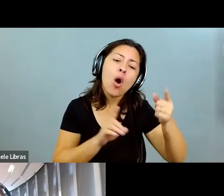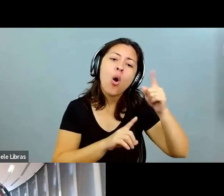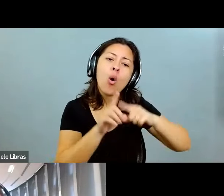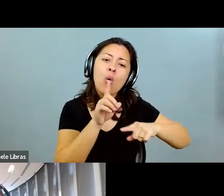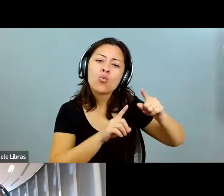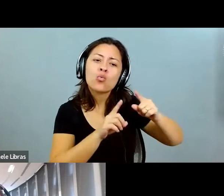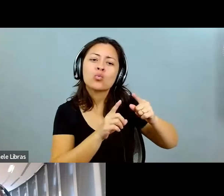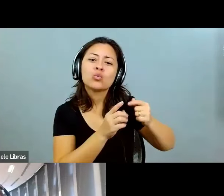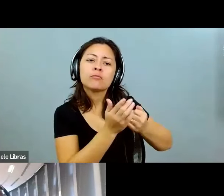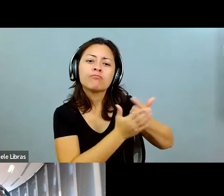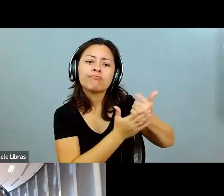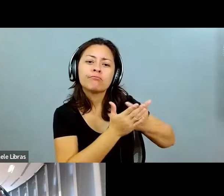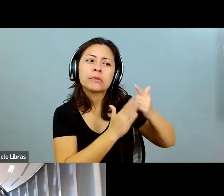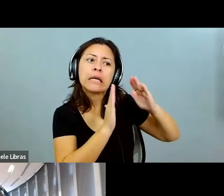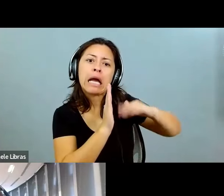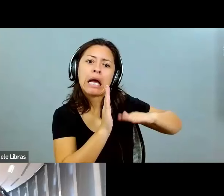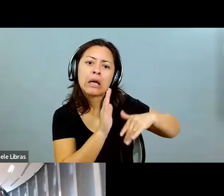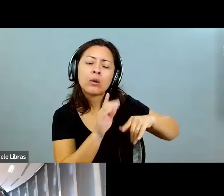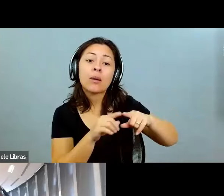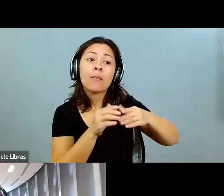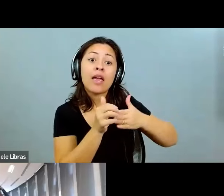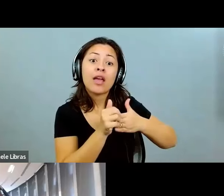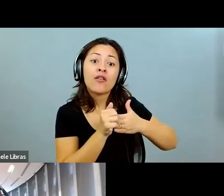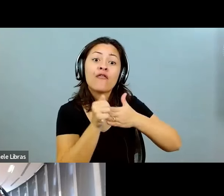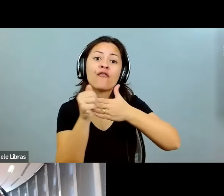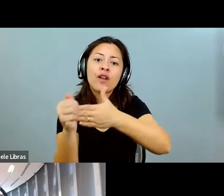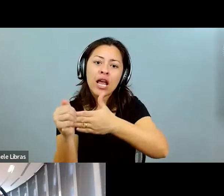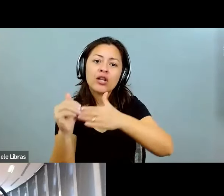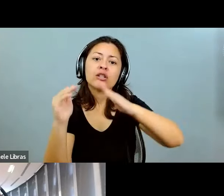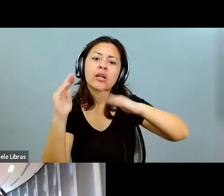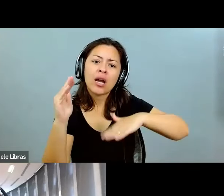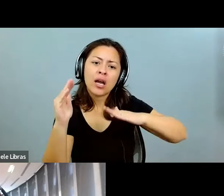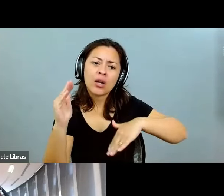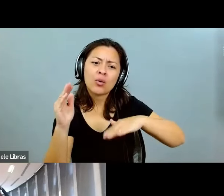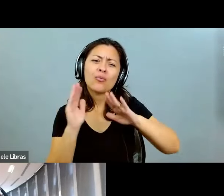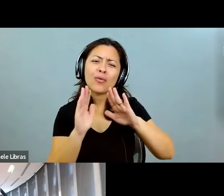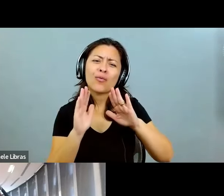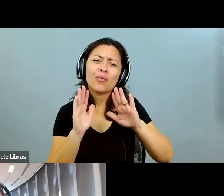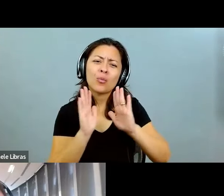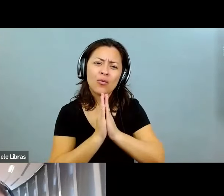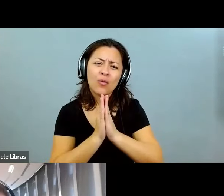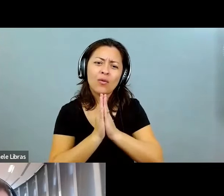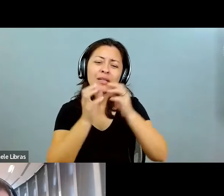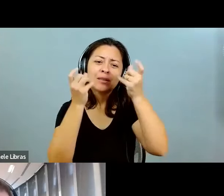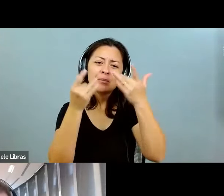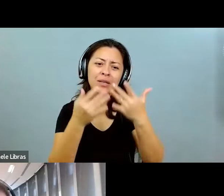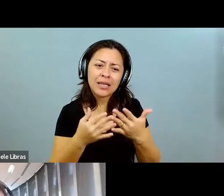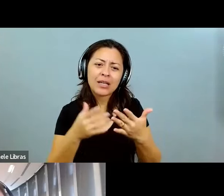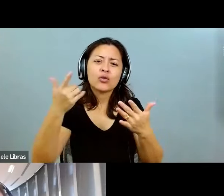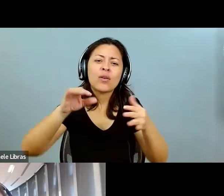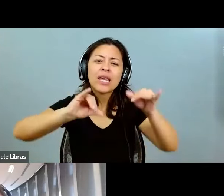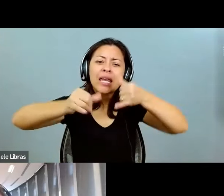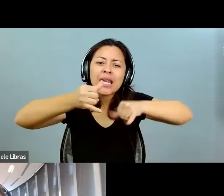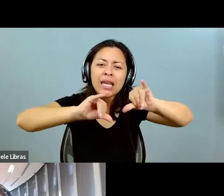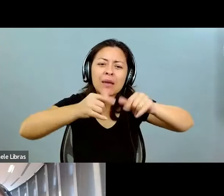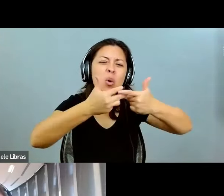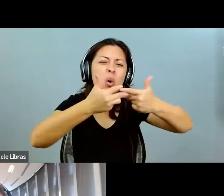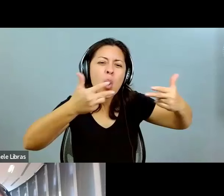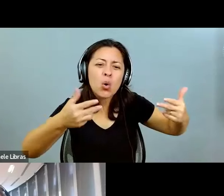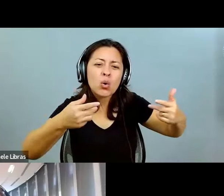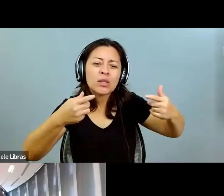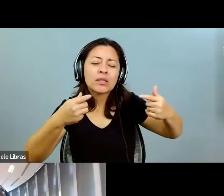caíram até a questão do frete Mas você pudesse Até entrar um pouco mais em detalhes esse ponto para na dinâmica de fertilizantes químicos frete e